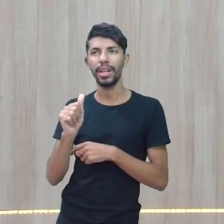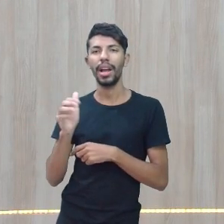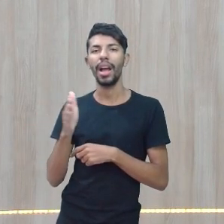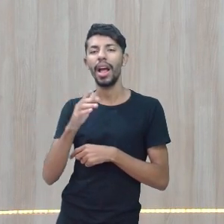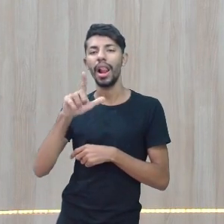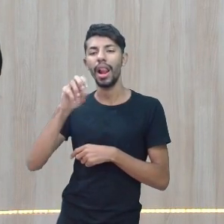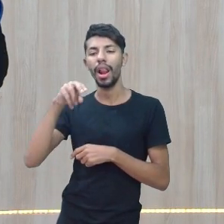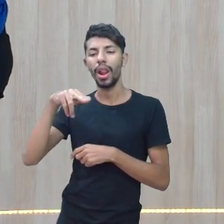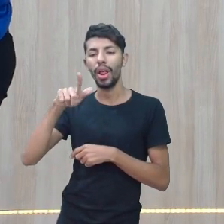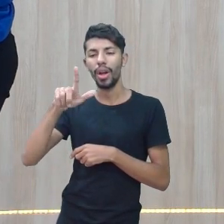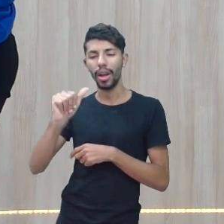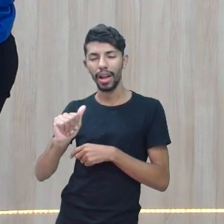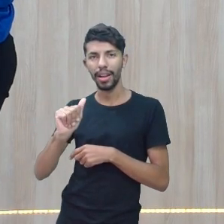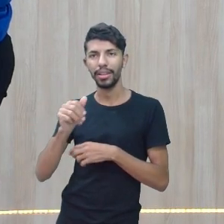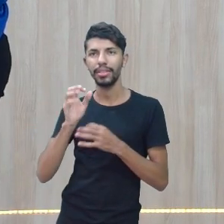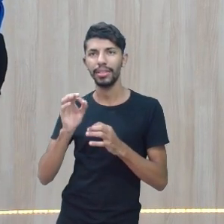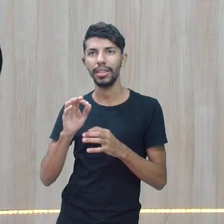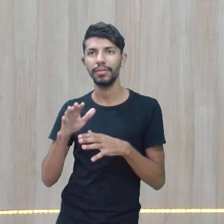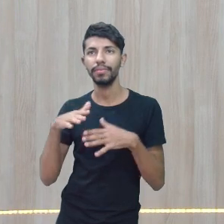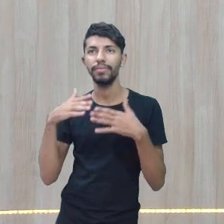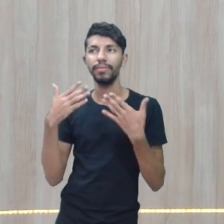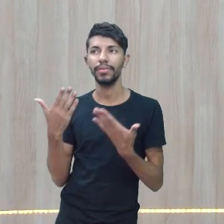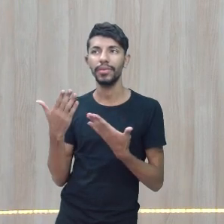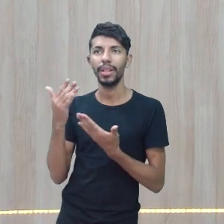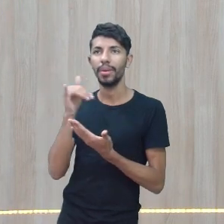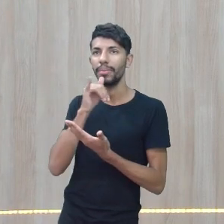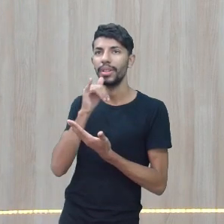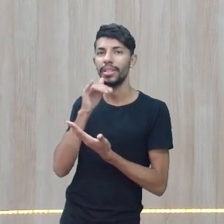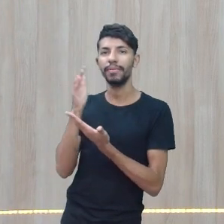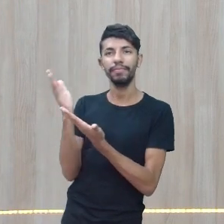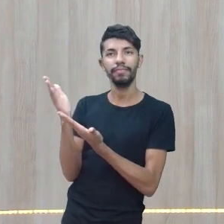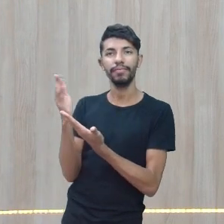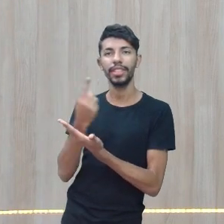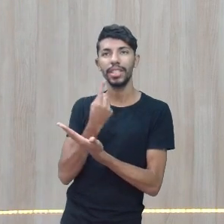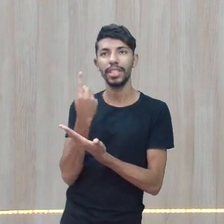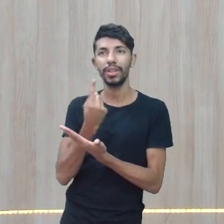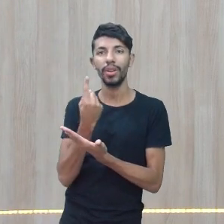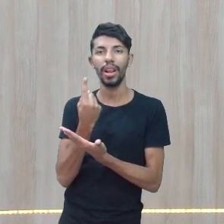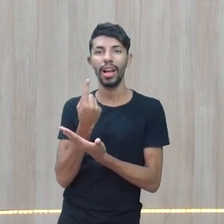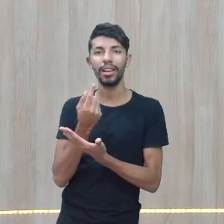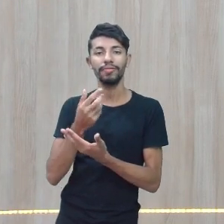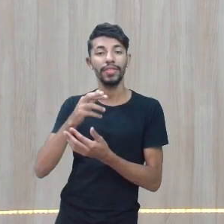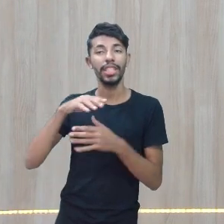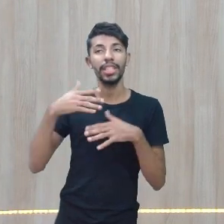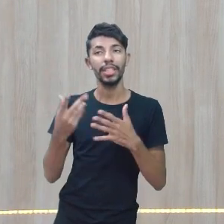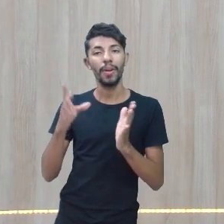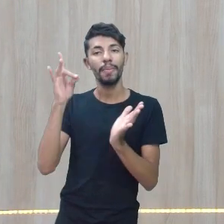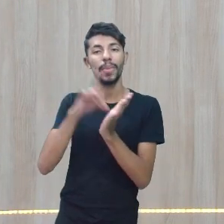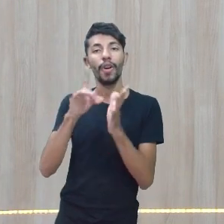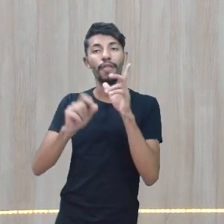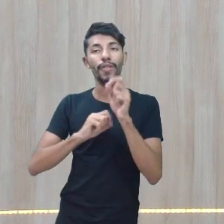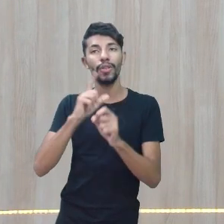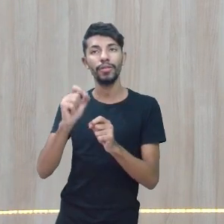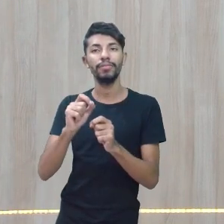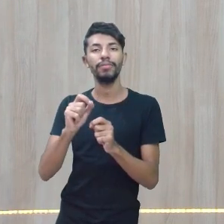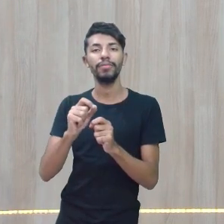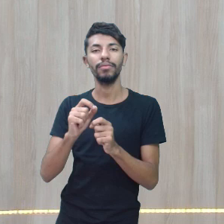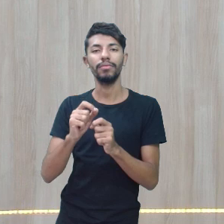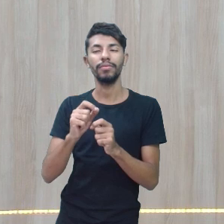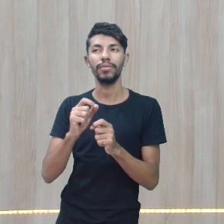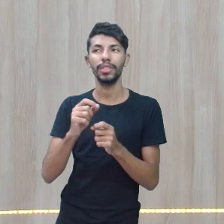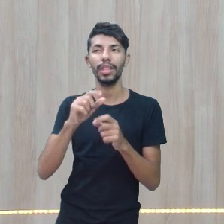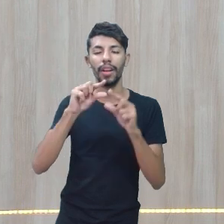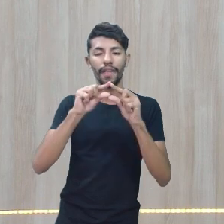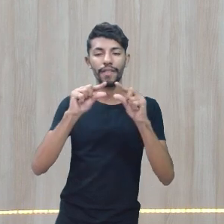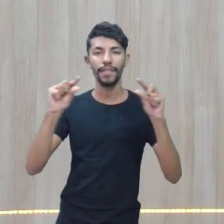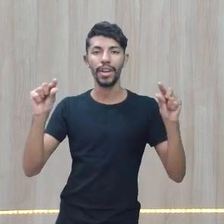uma valsa longa. Não temos os S's. E aí comprova que é uma